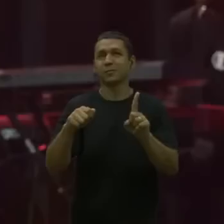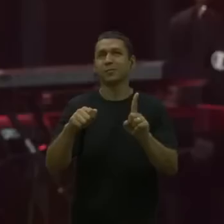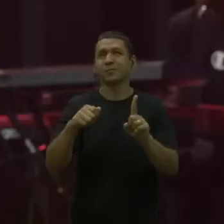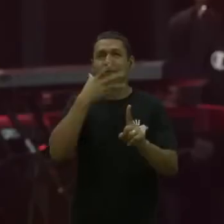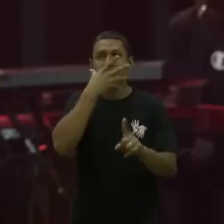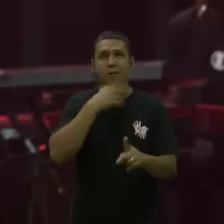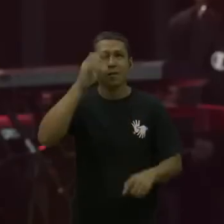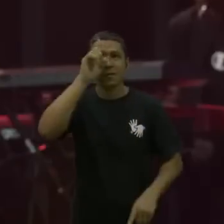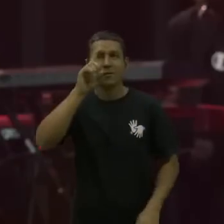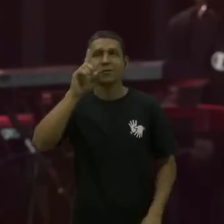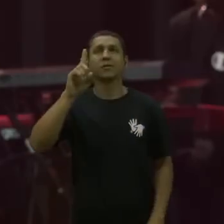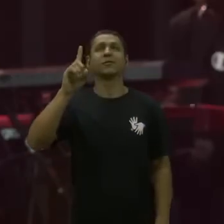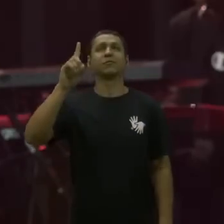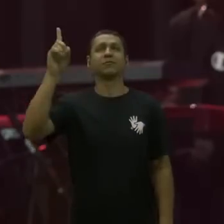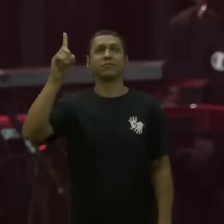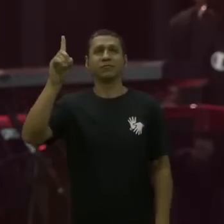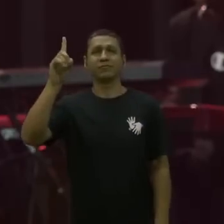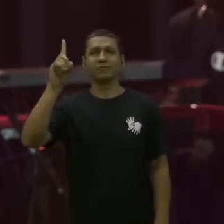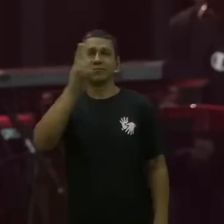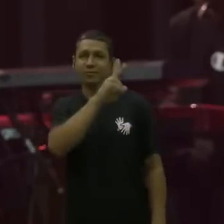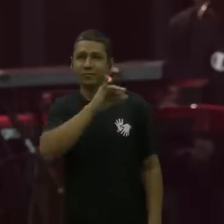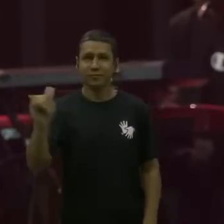o Senhor vai